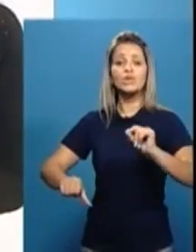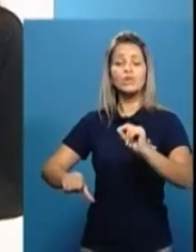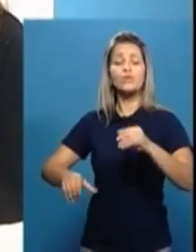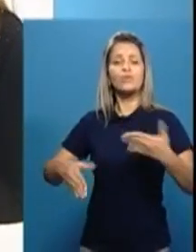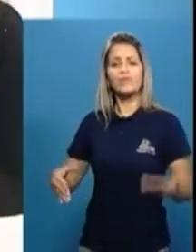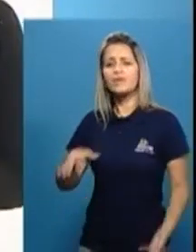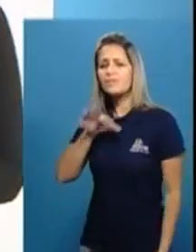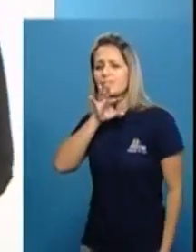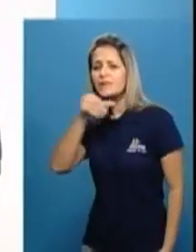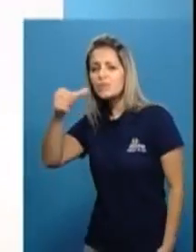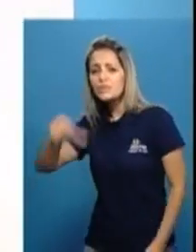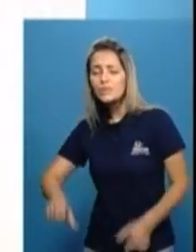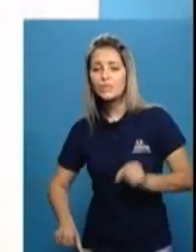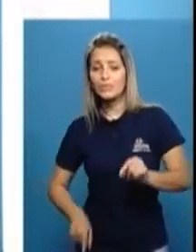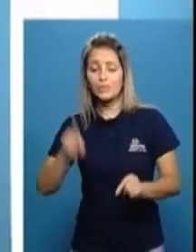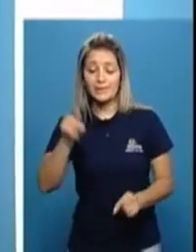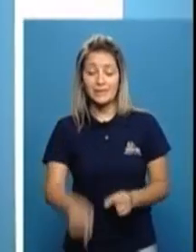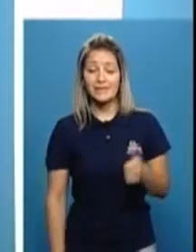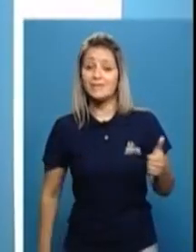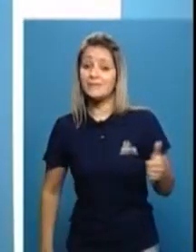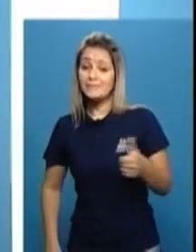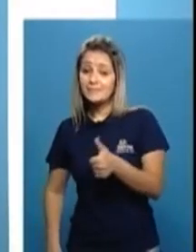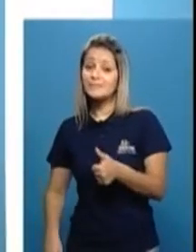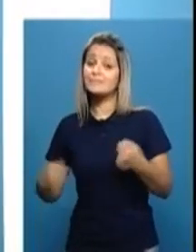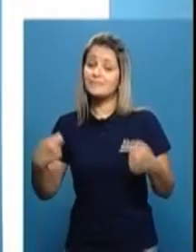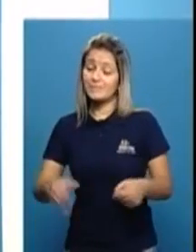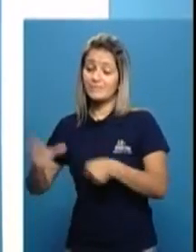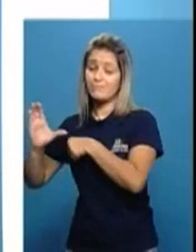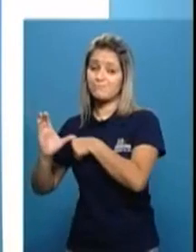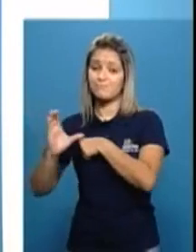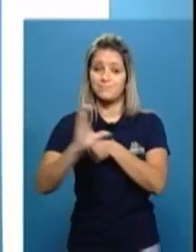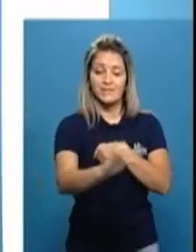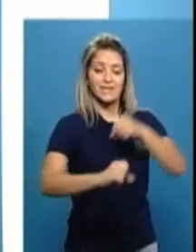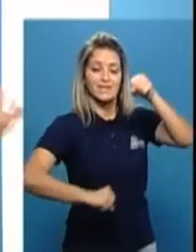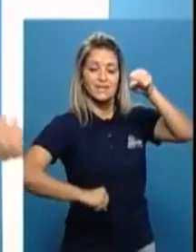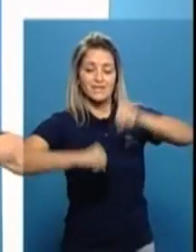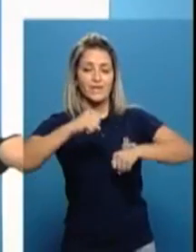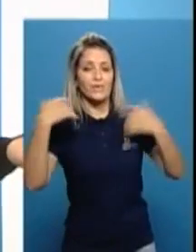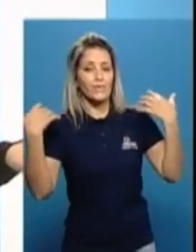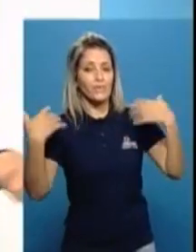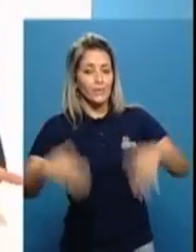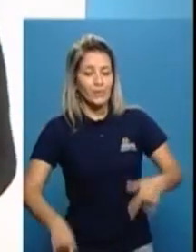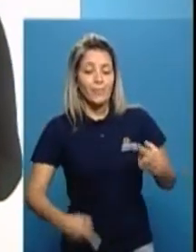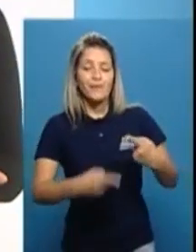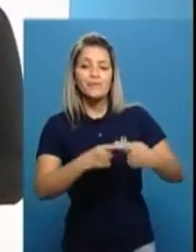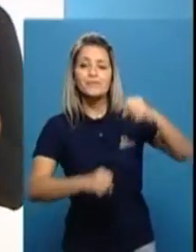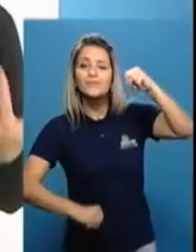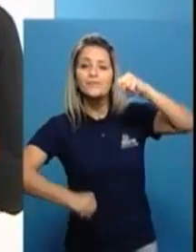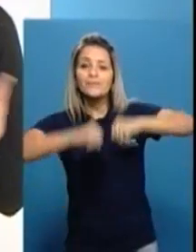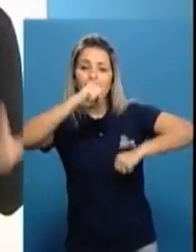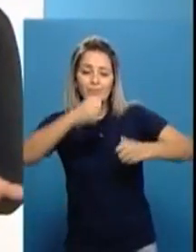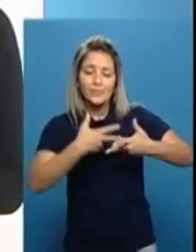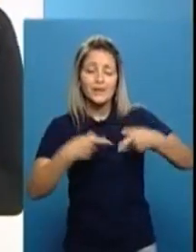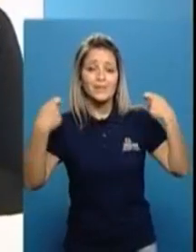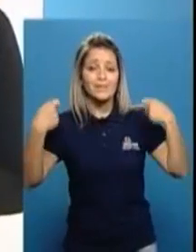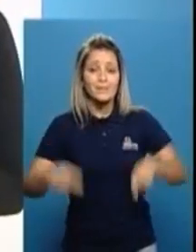são? Primeiro, um alto grau de investimento em máquinas, né? Porque o grau de automatização dessas máquinas